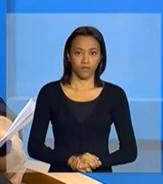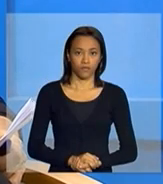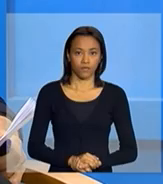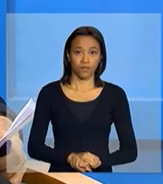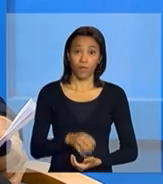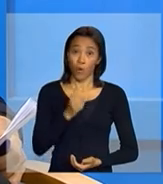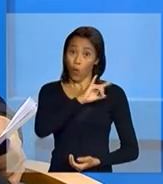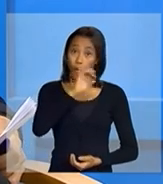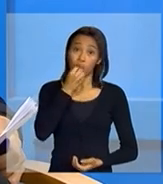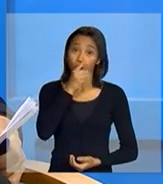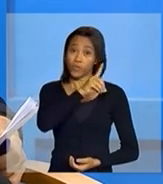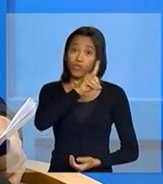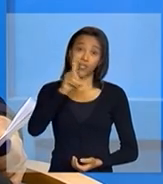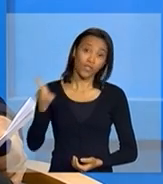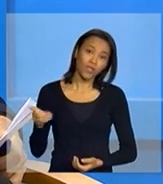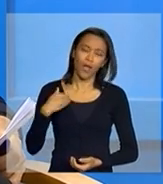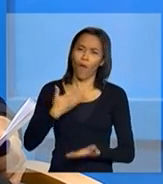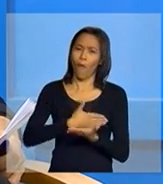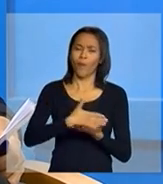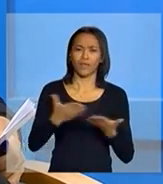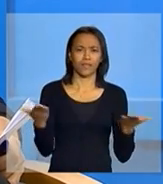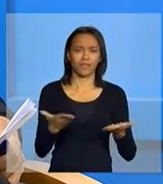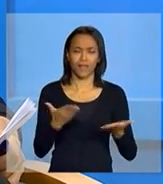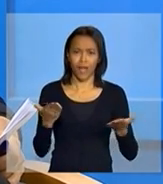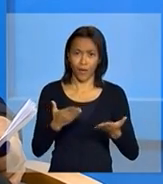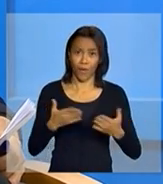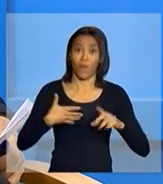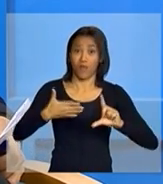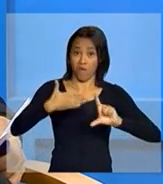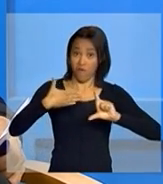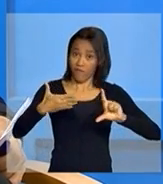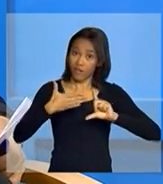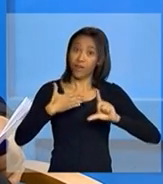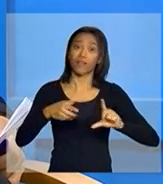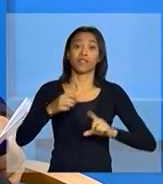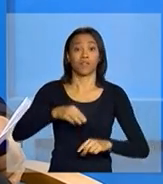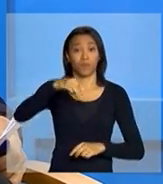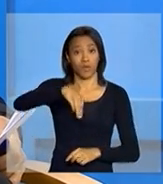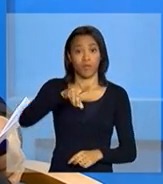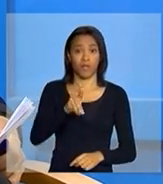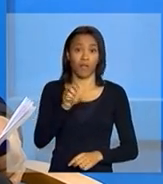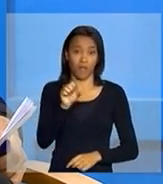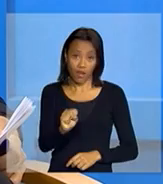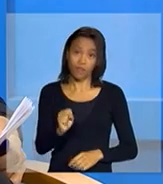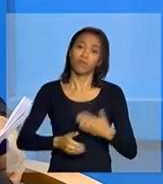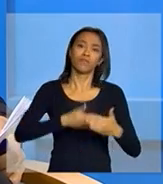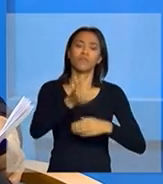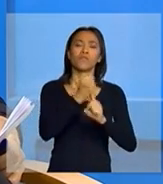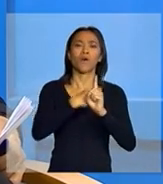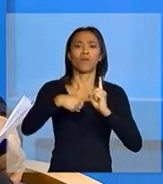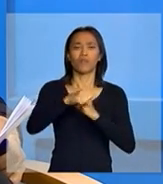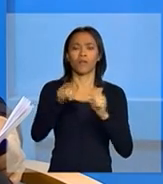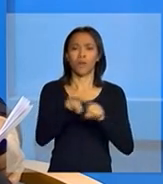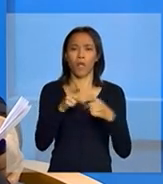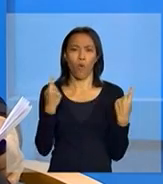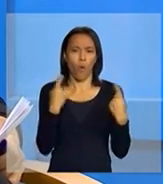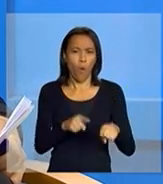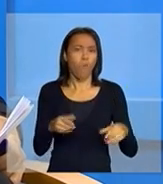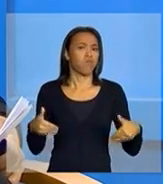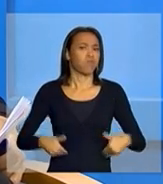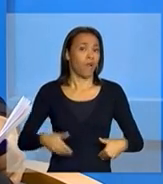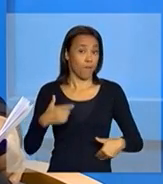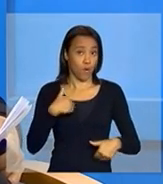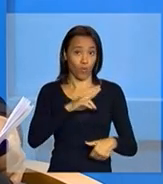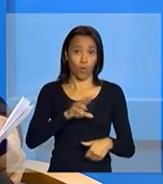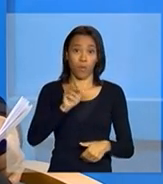Olá bom dia começamos agora mais uma teleconferência do Ministério do Desenvolvimento Social e combate à fome eu sou